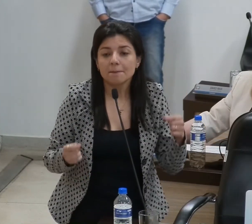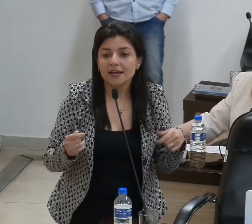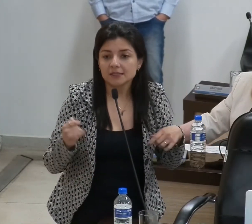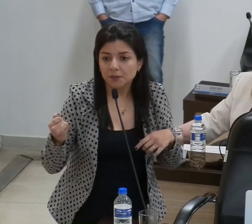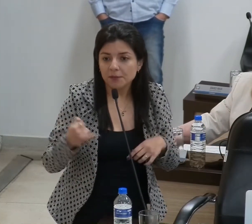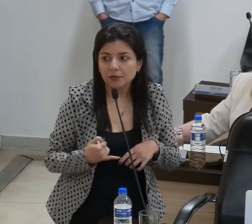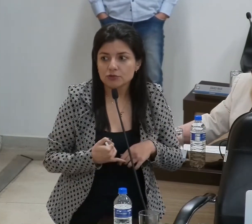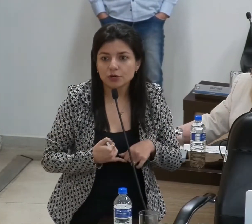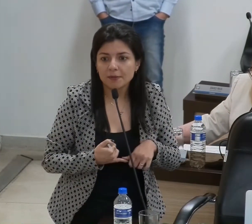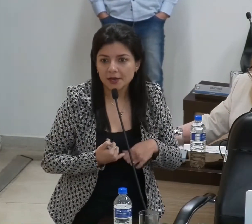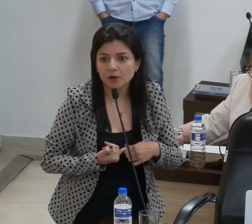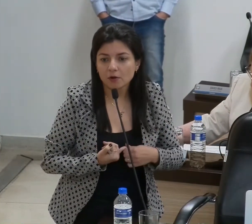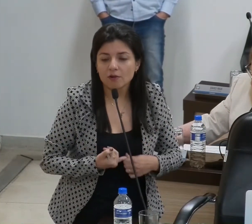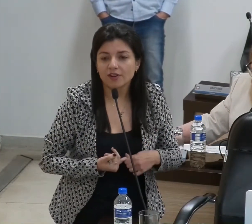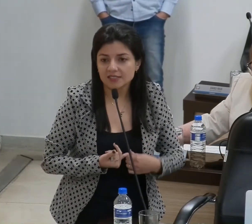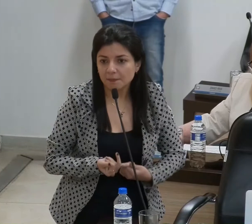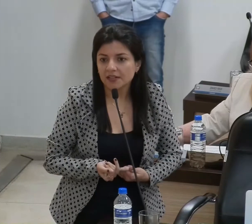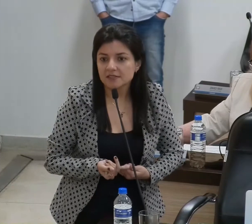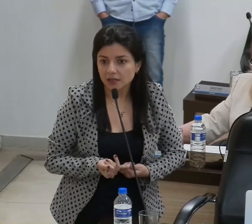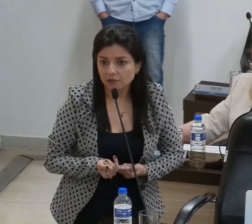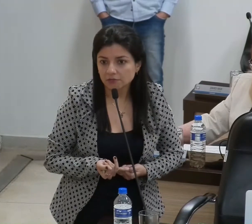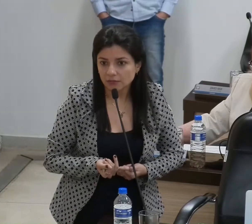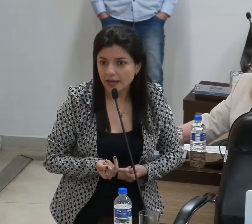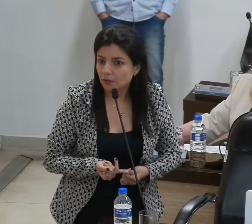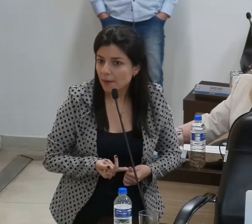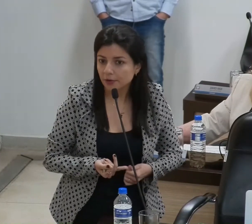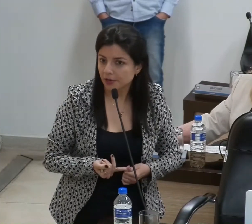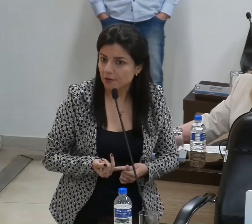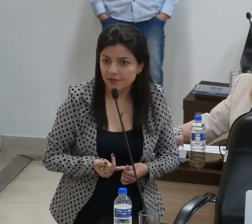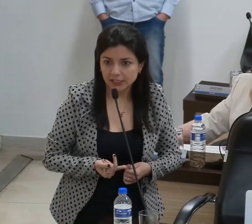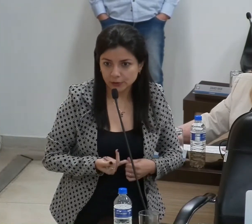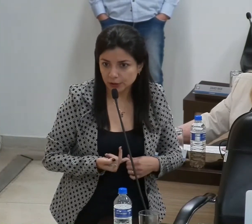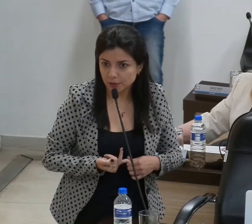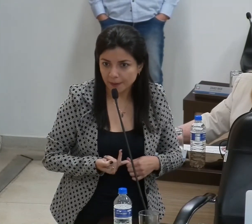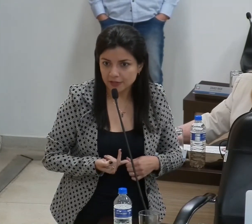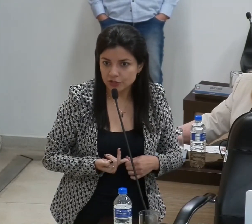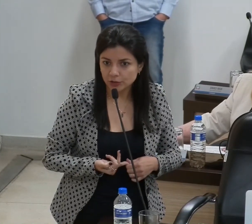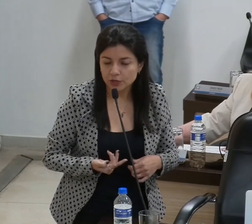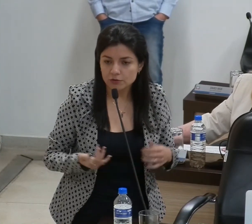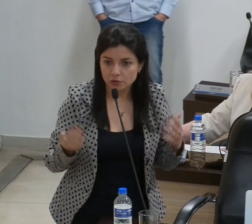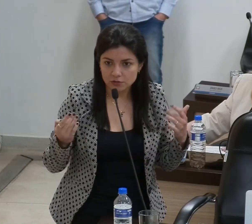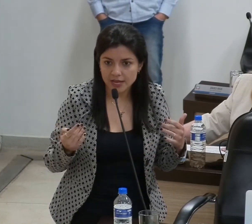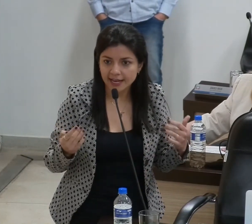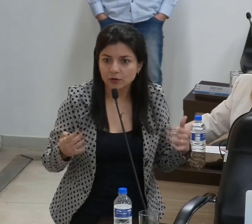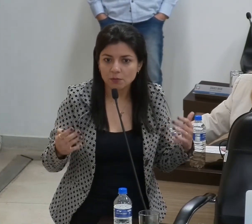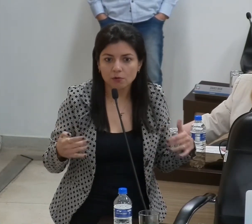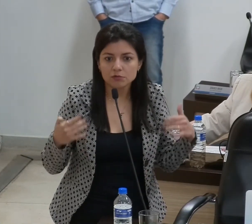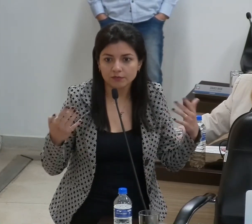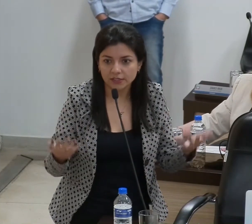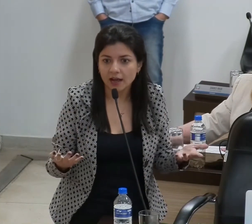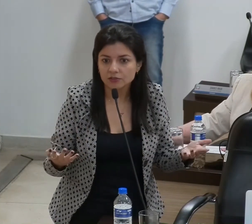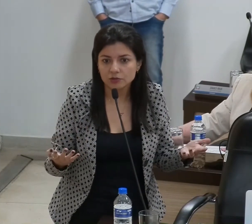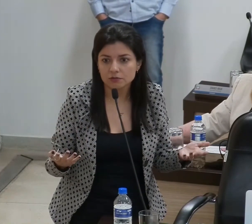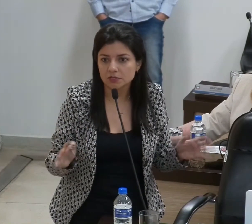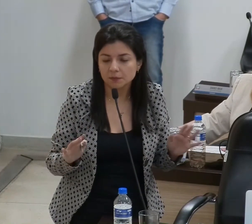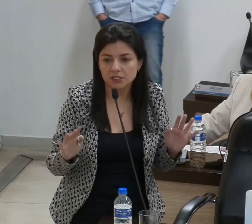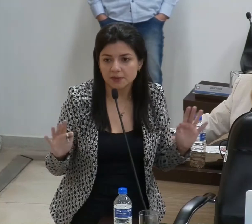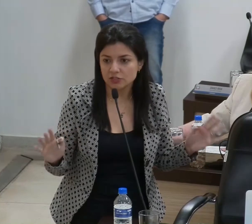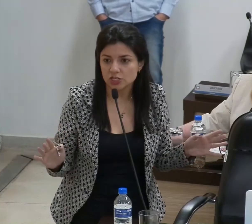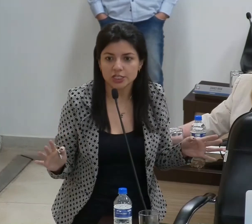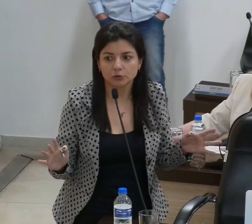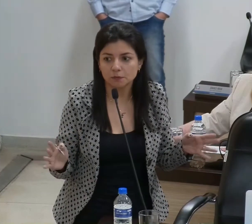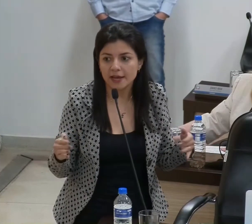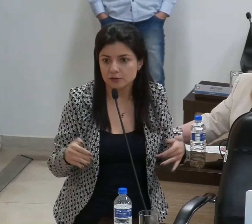mas primeiro que o senhor bem colocou fazer pressão não é porque o governador é do meu partido que eu sou cega como alguns fanáticos que